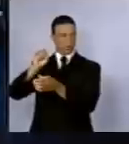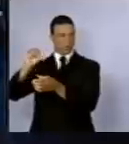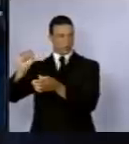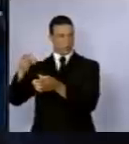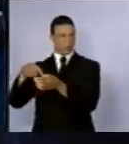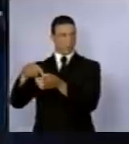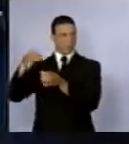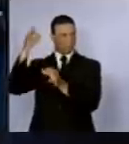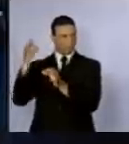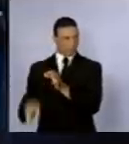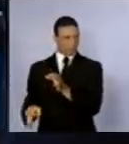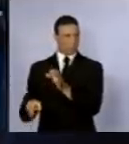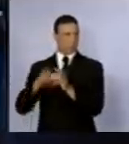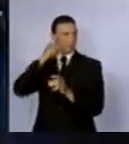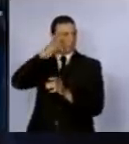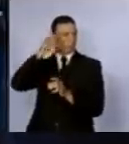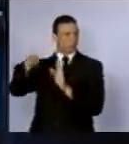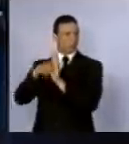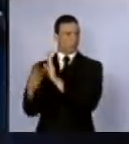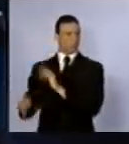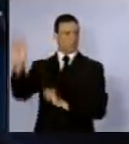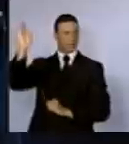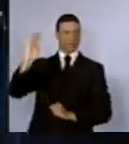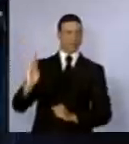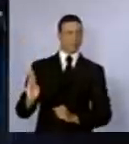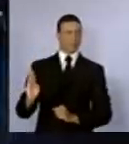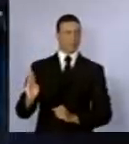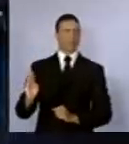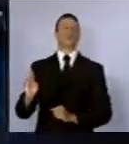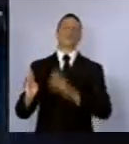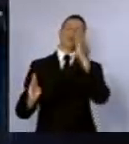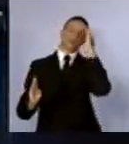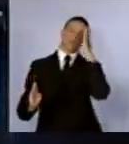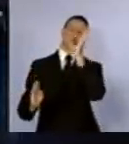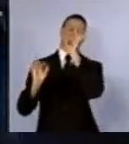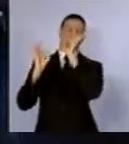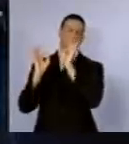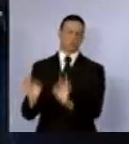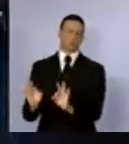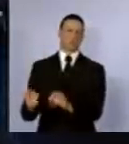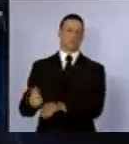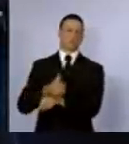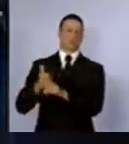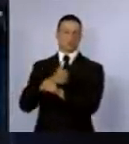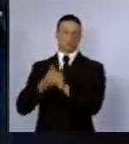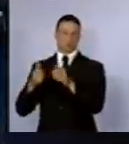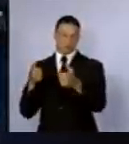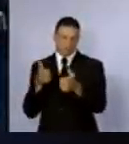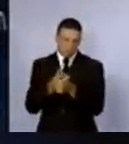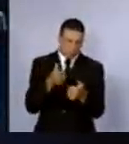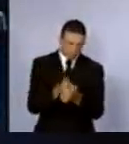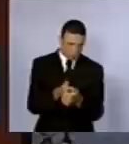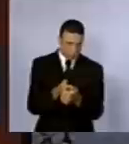foi definido como política nacional e que a gente entende que é o melhor caminho a se seguir sobre esse assunto.